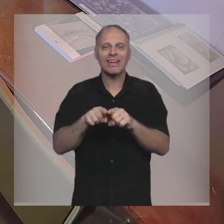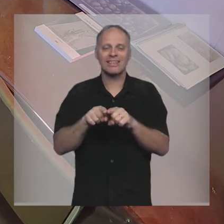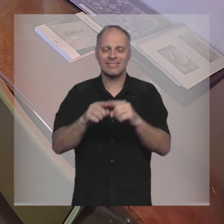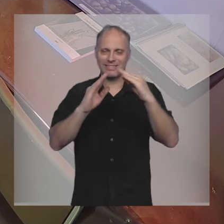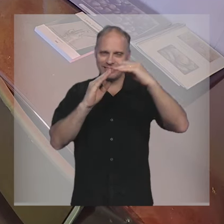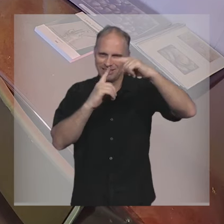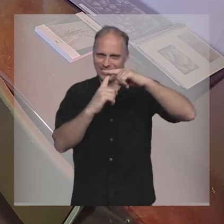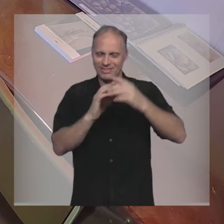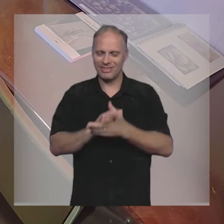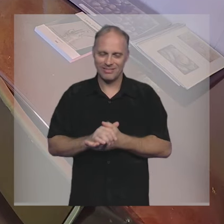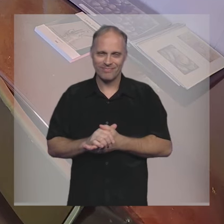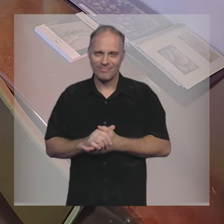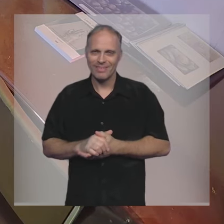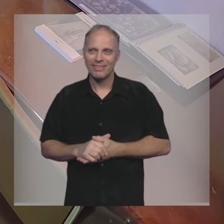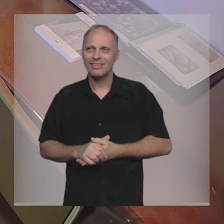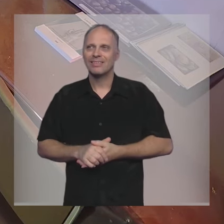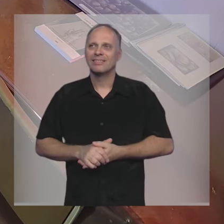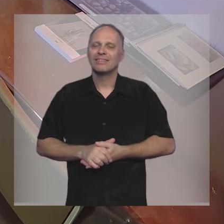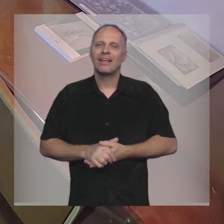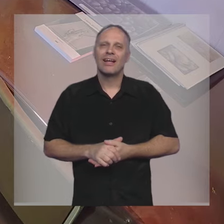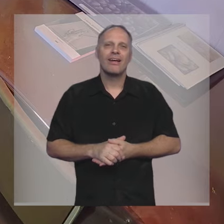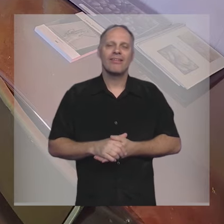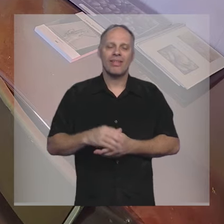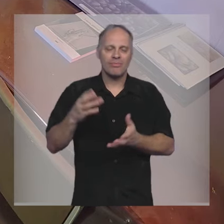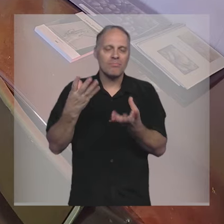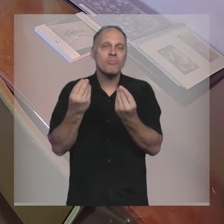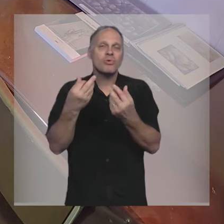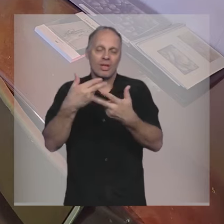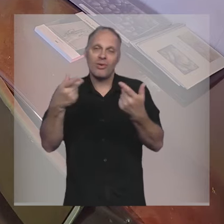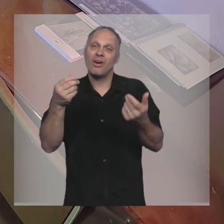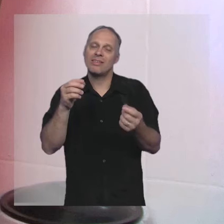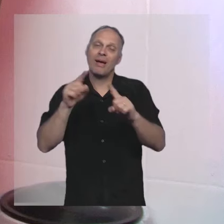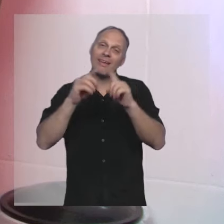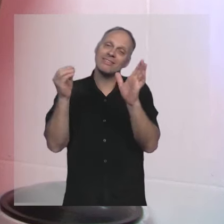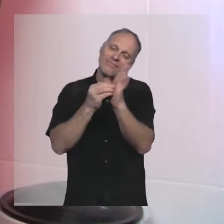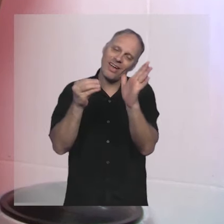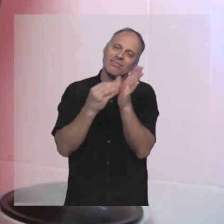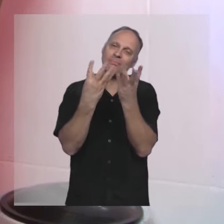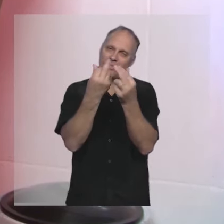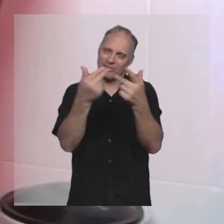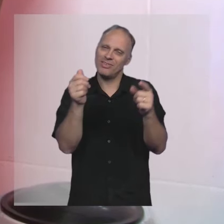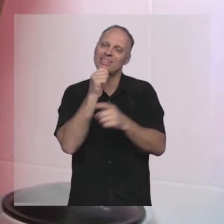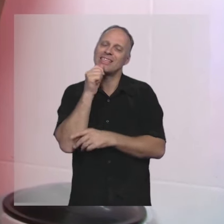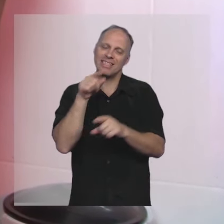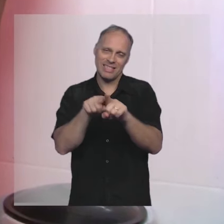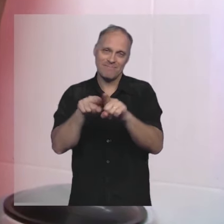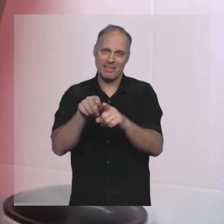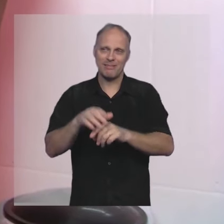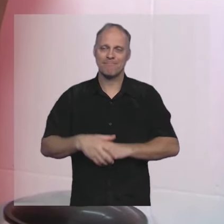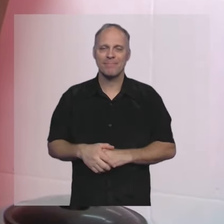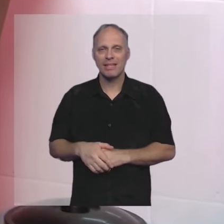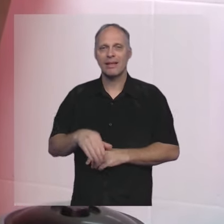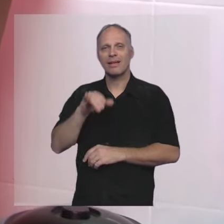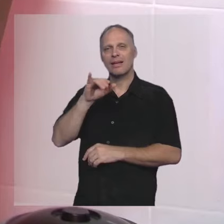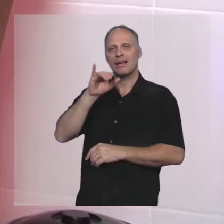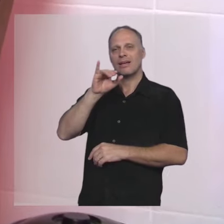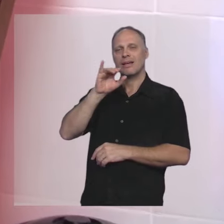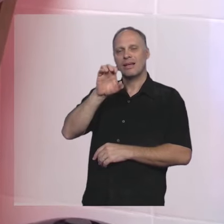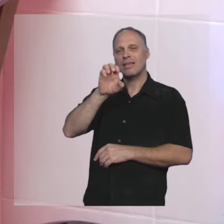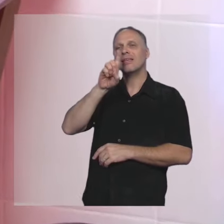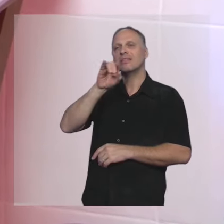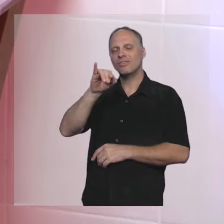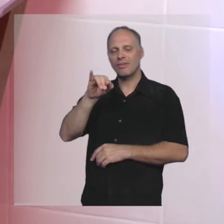Pelo menos estou tentando fazer. Falta coisas ainda. Entendi. Fala pra gente, então,